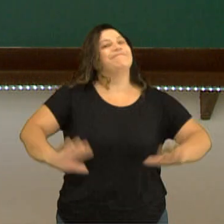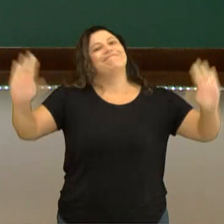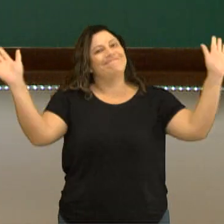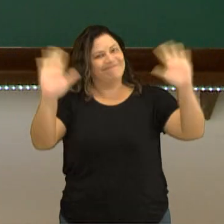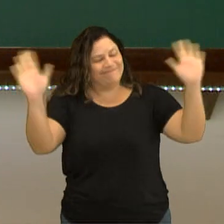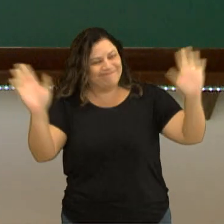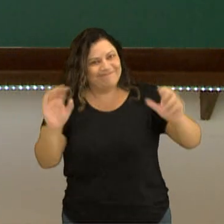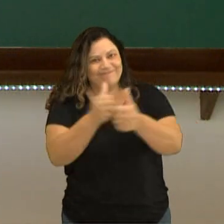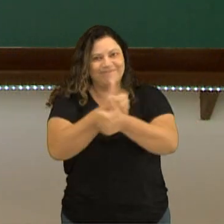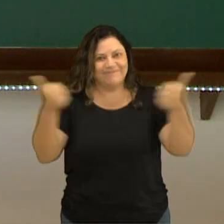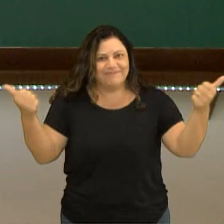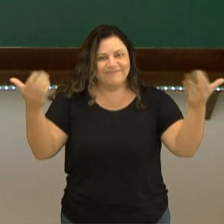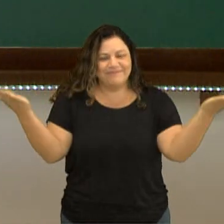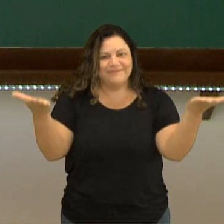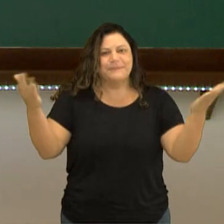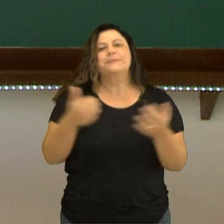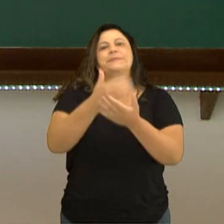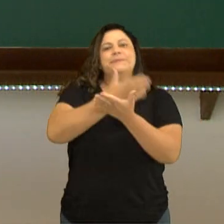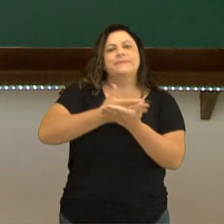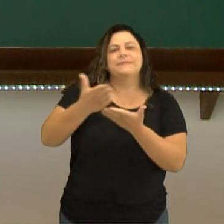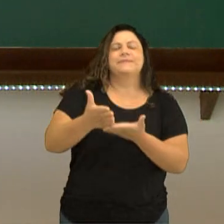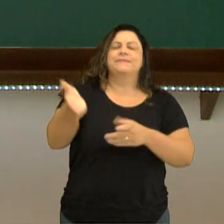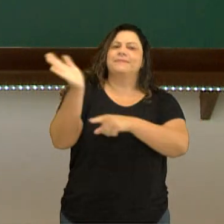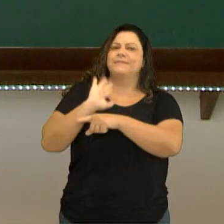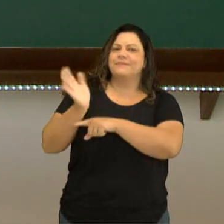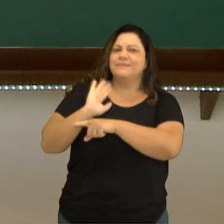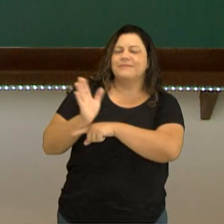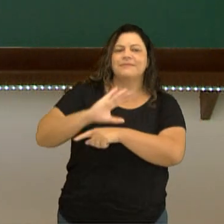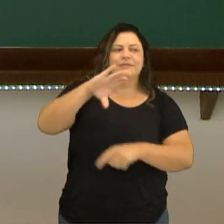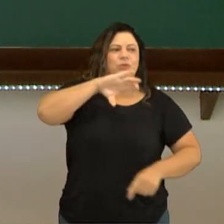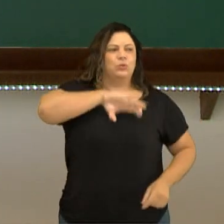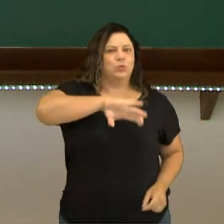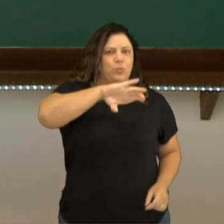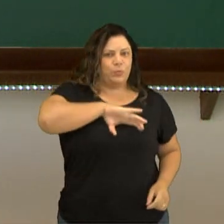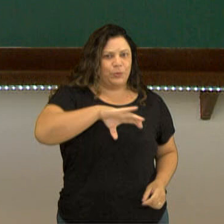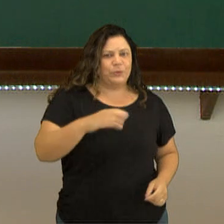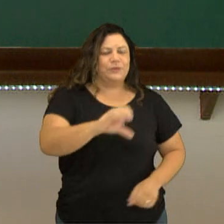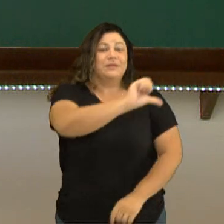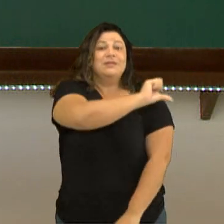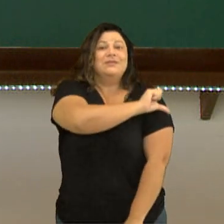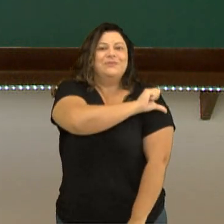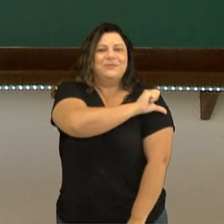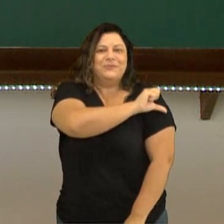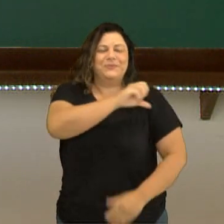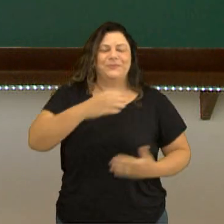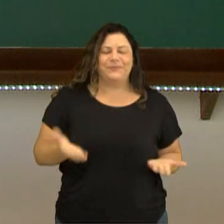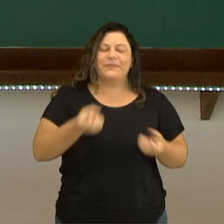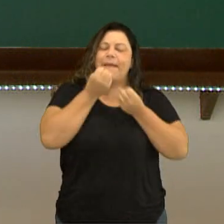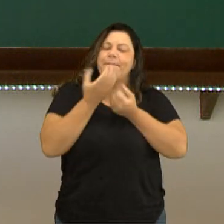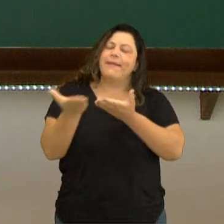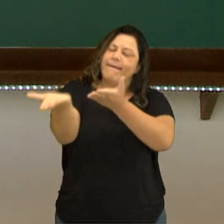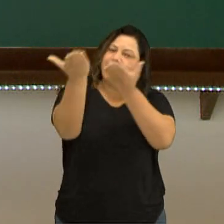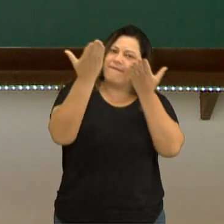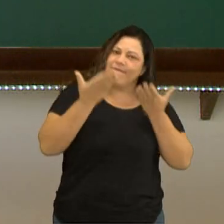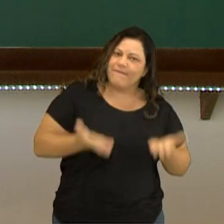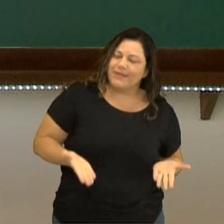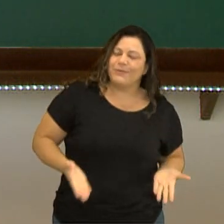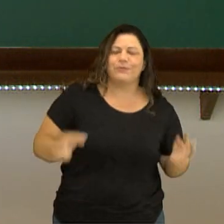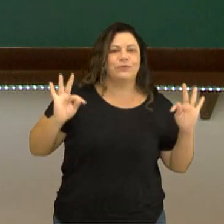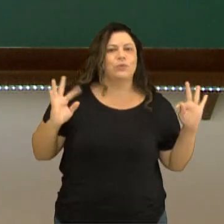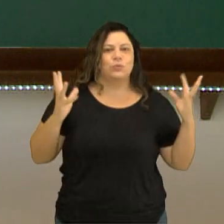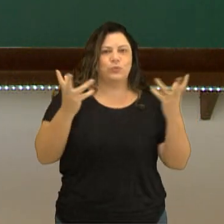Fala galera, beleza? Estamos começando o nosso vídeo de língua portuguesa do 9º ano. Seja bem-vinda, seja